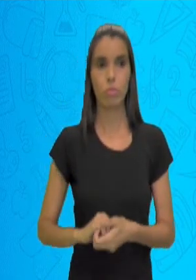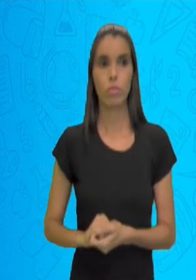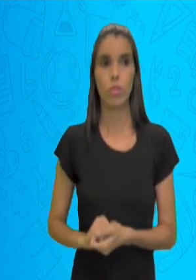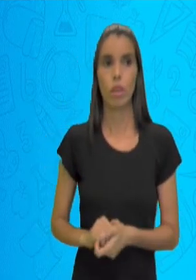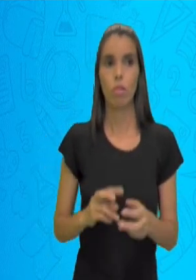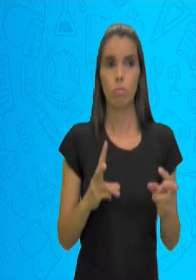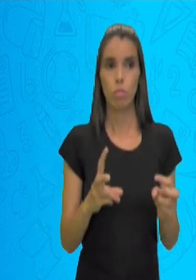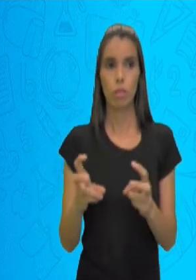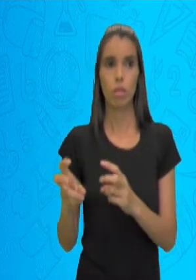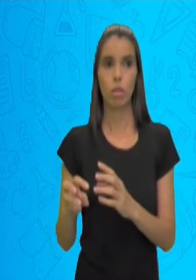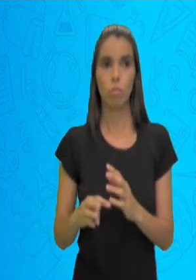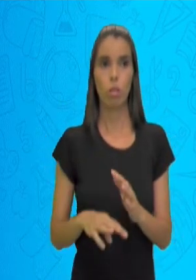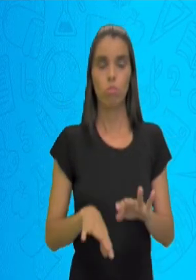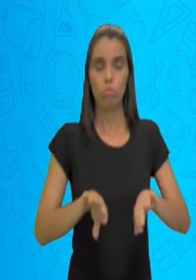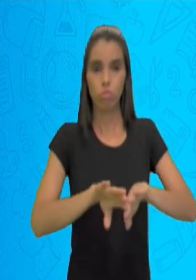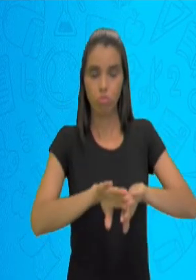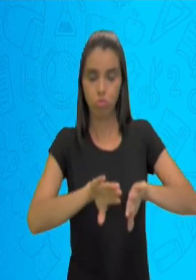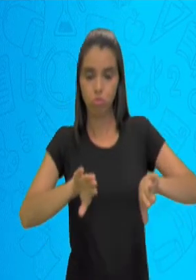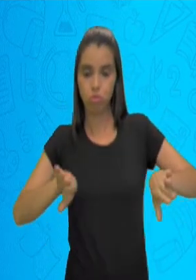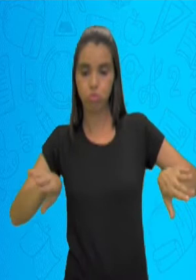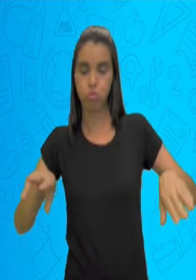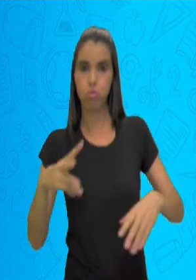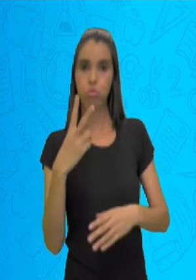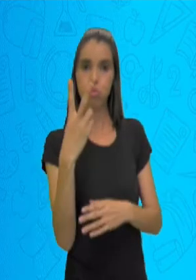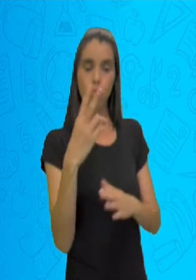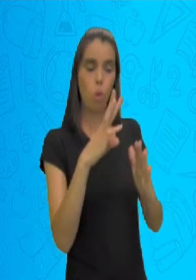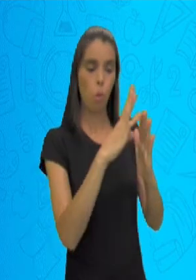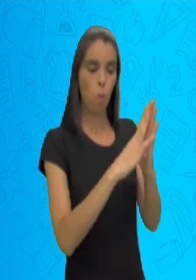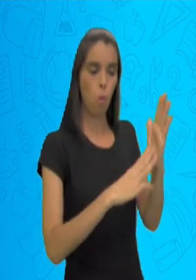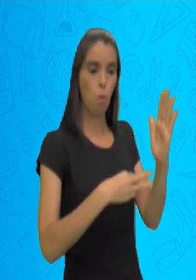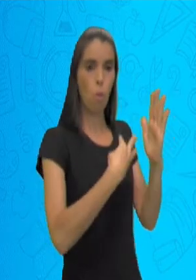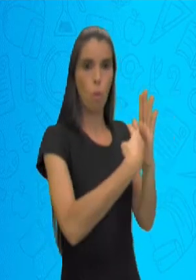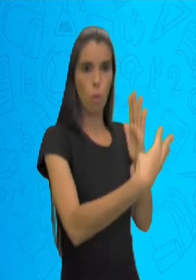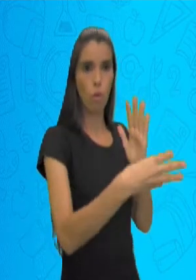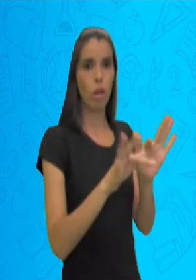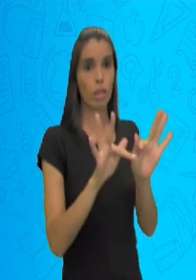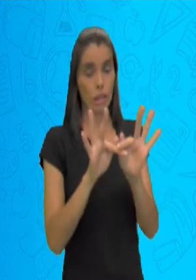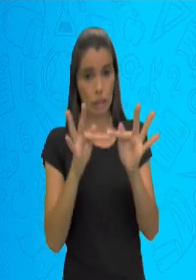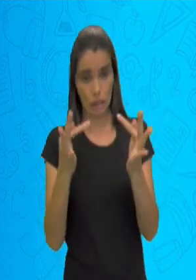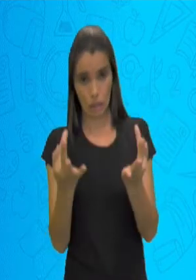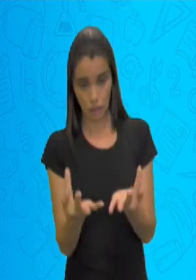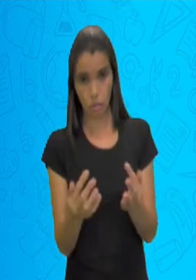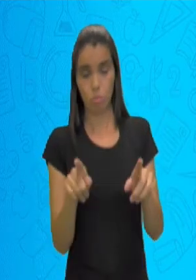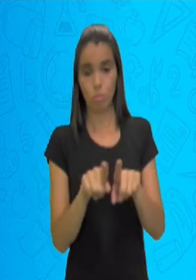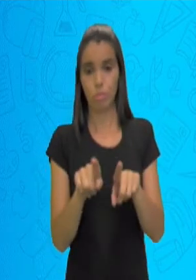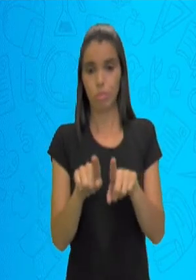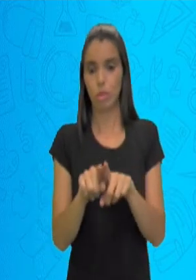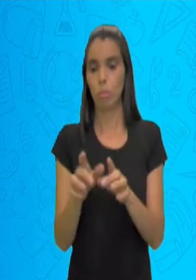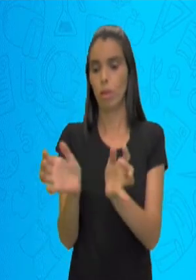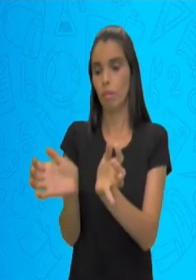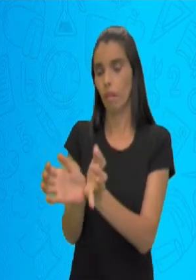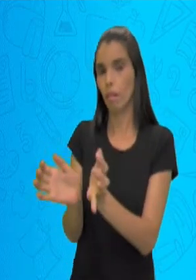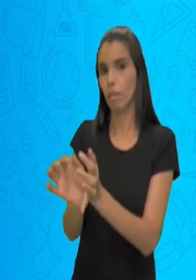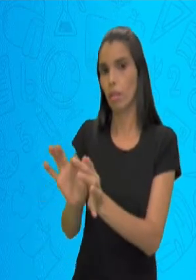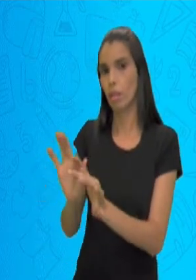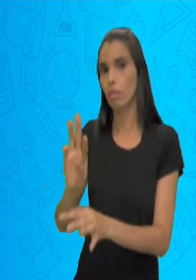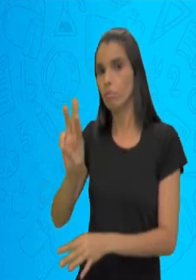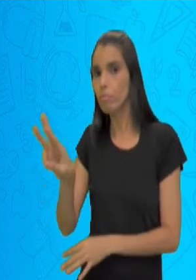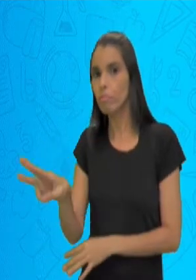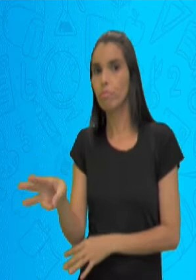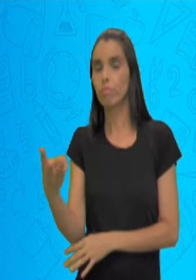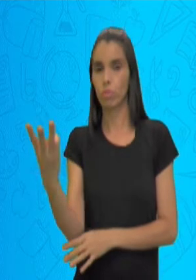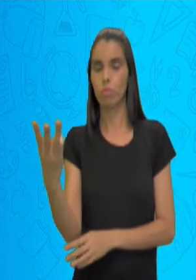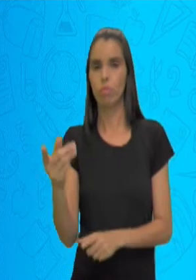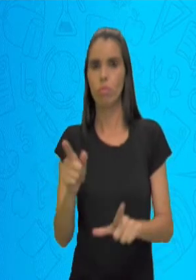ó. Tem a classe simples e tem a classe de milhares. A letra A está